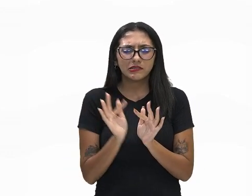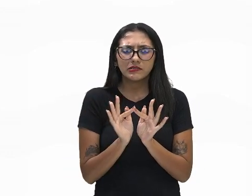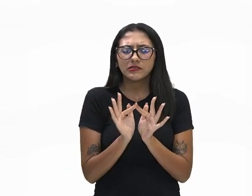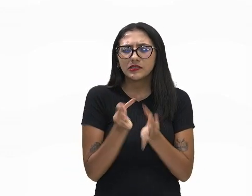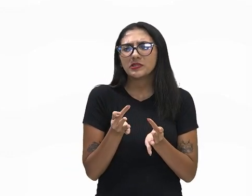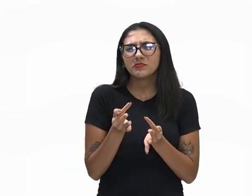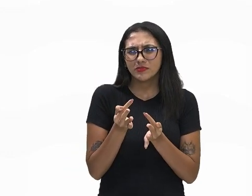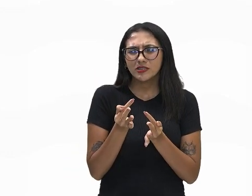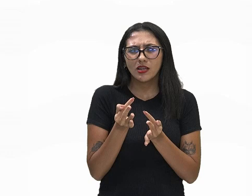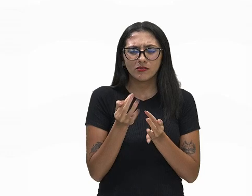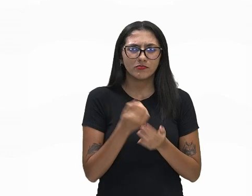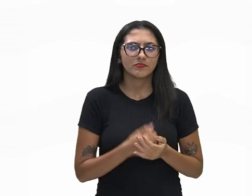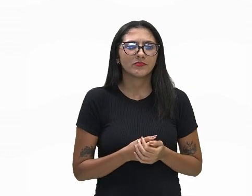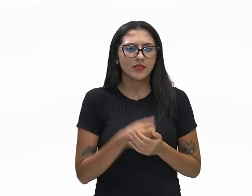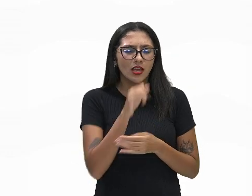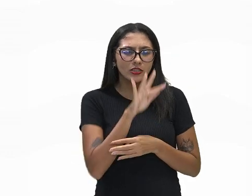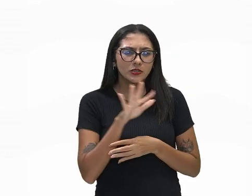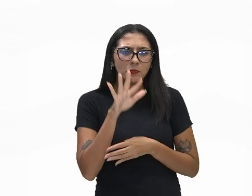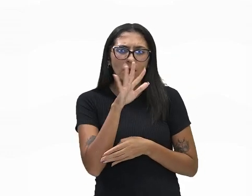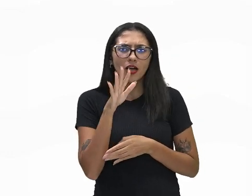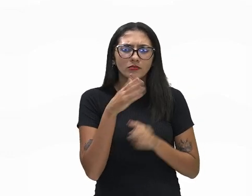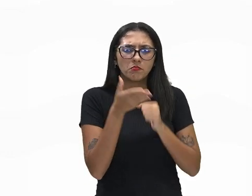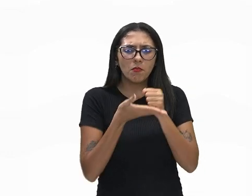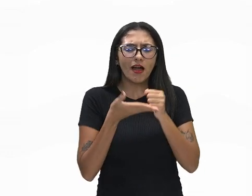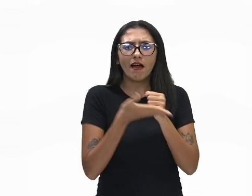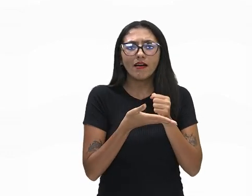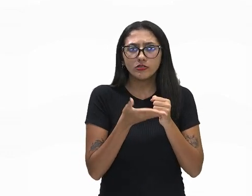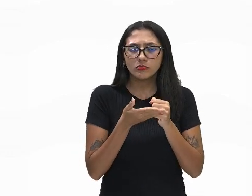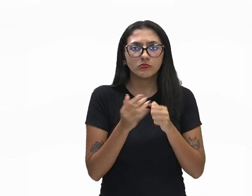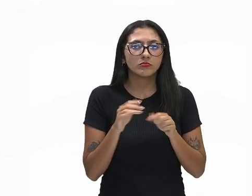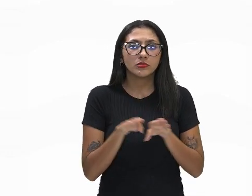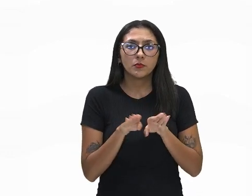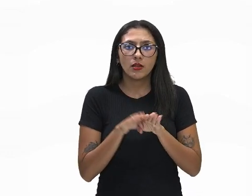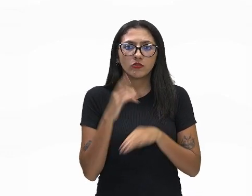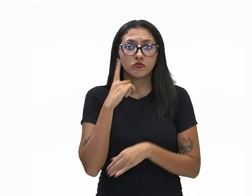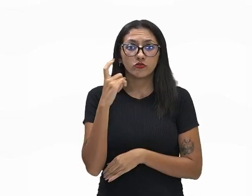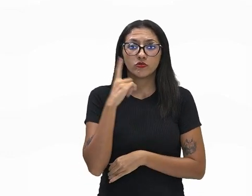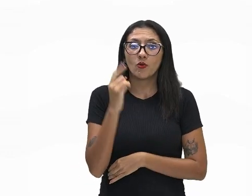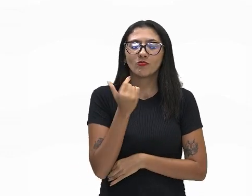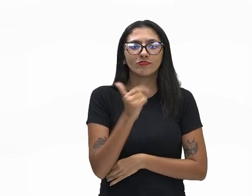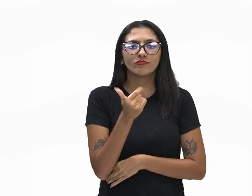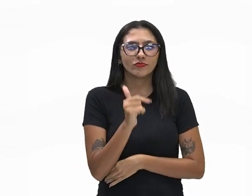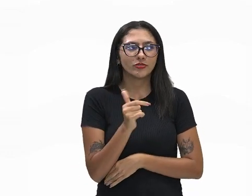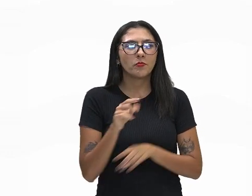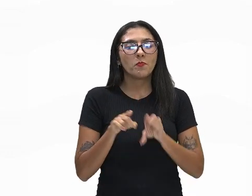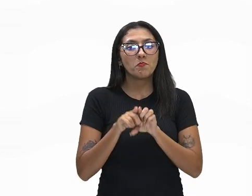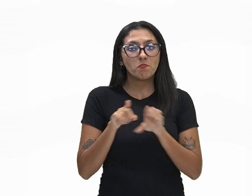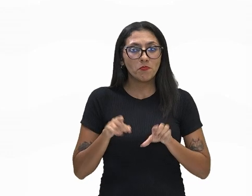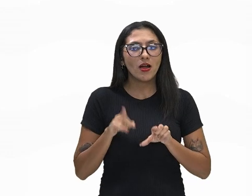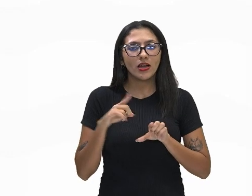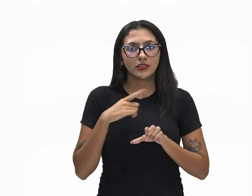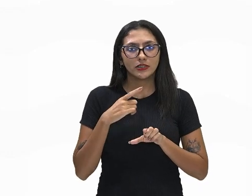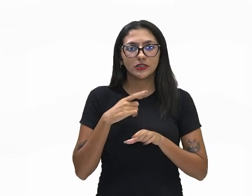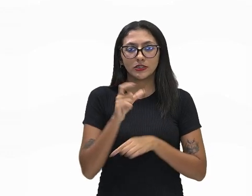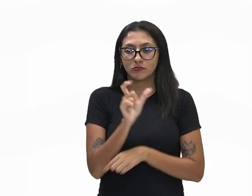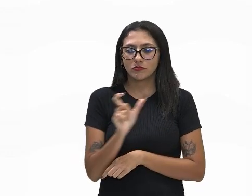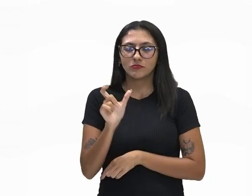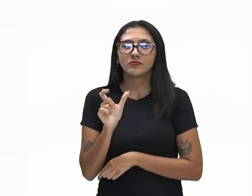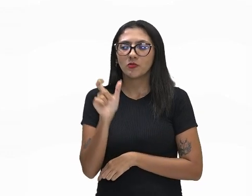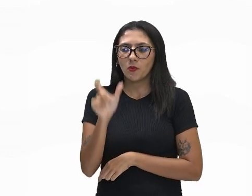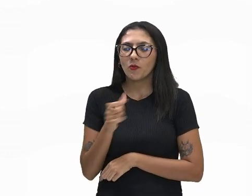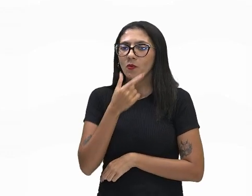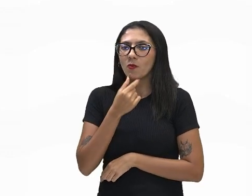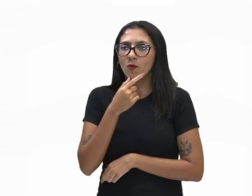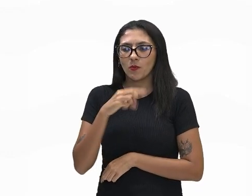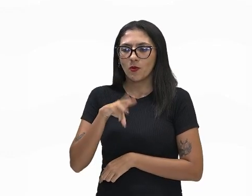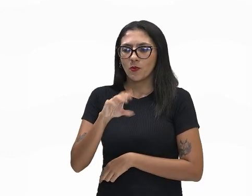com gráficos básicos e até sem som. Mas aí esse carinha aí, o William Higginbotham, ele